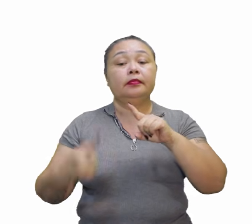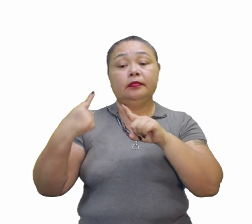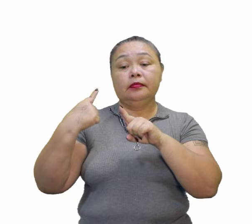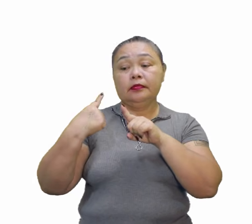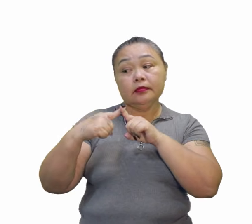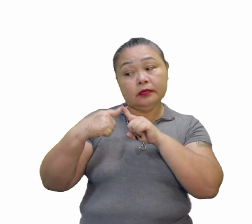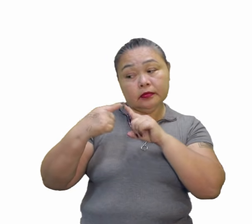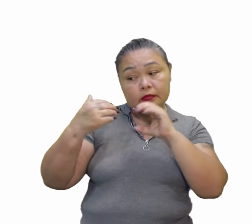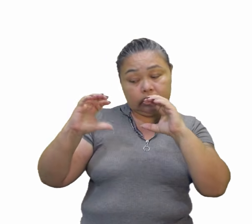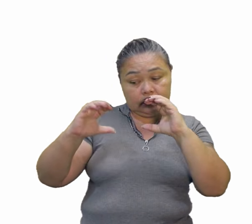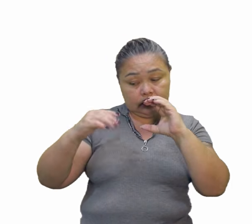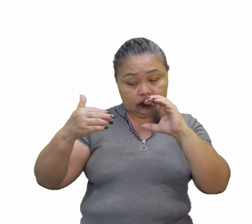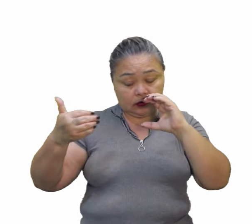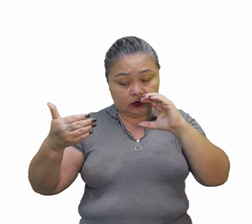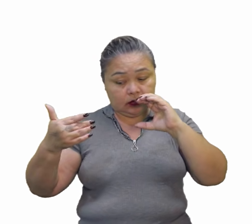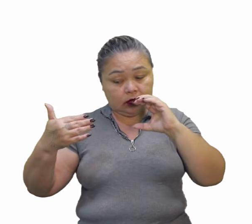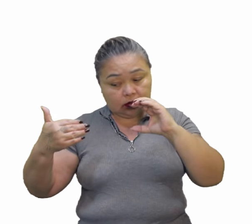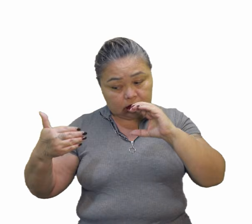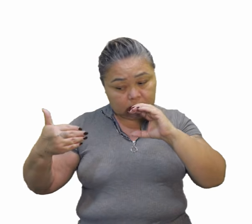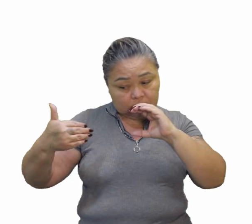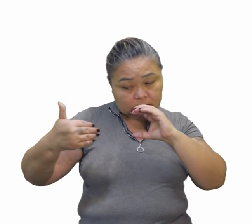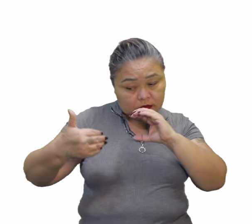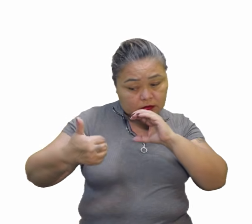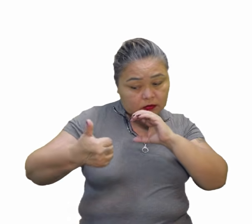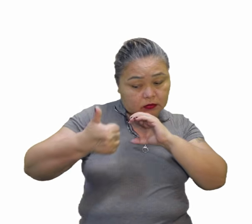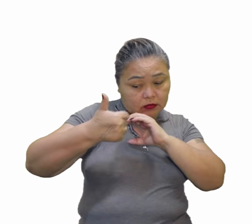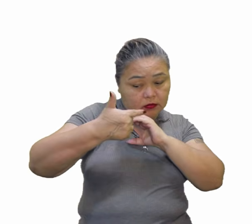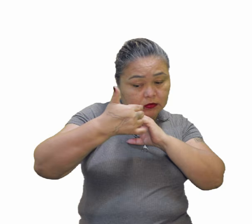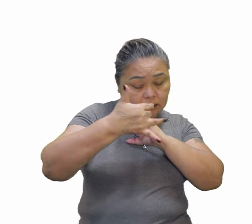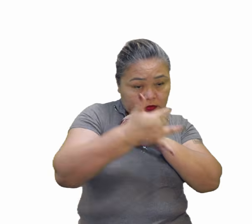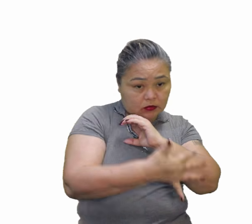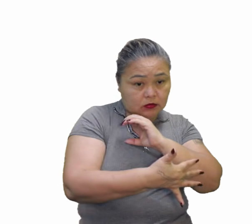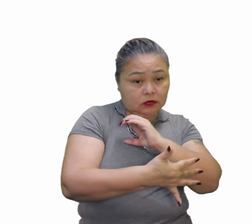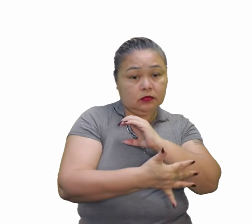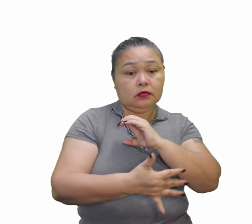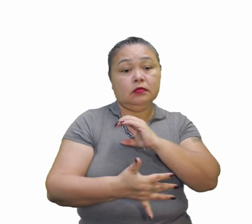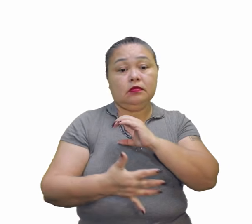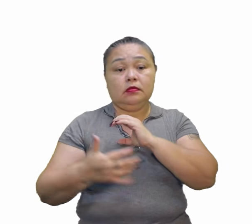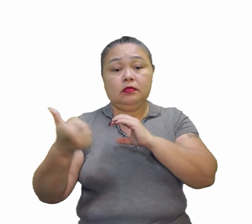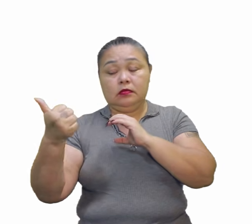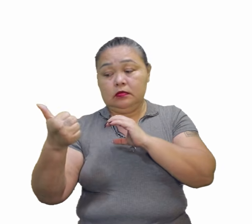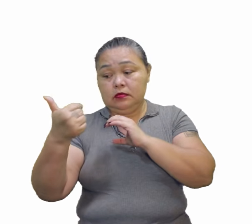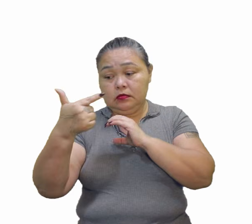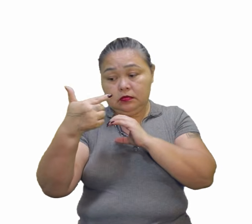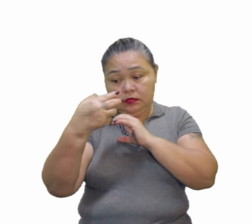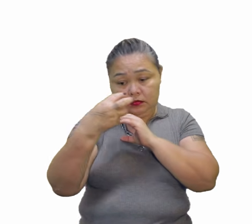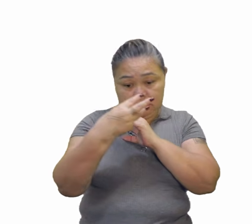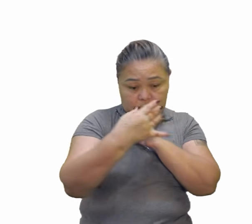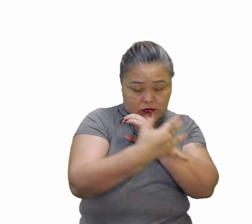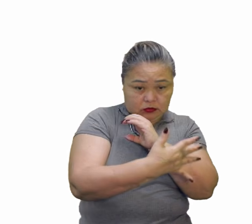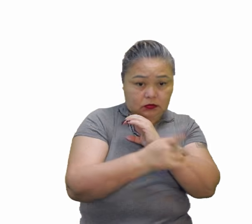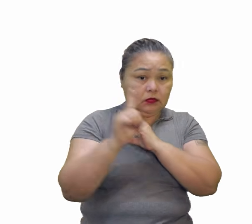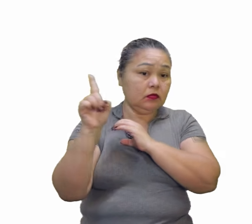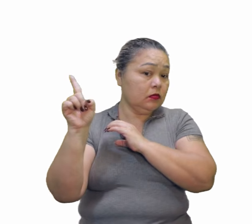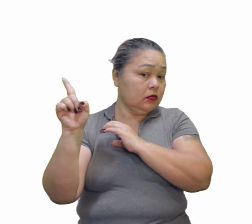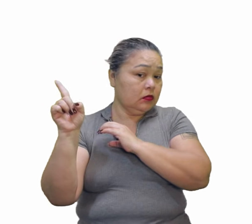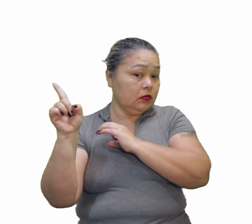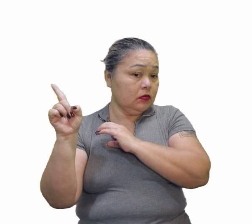vai ser por essa extremidade que você vai começar a numerar a tua cadeia. Então, esse